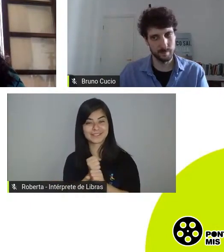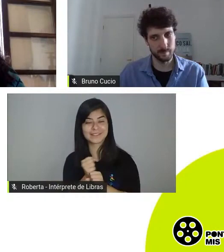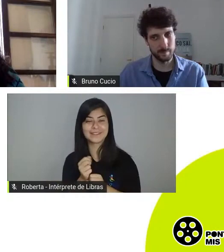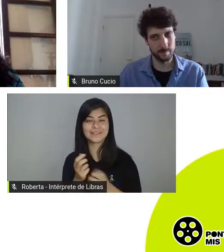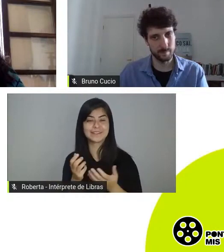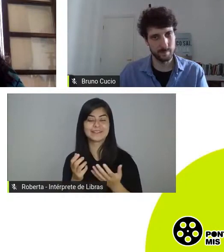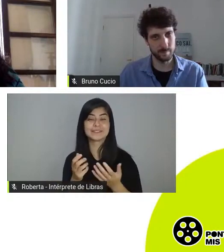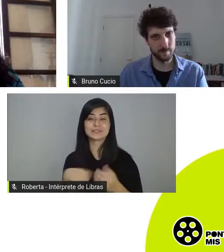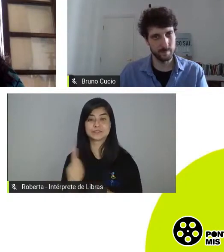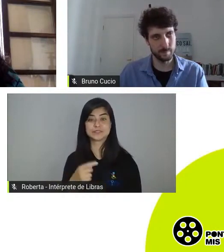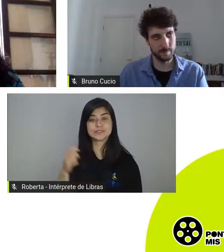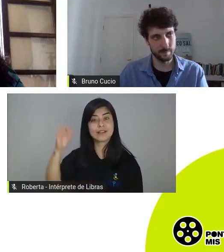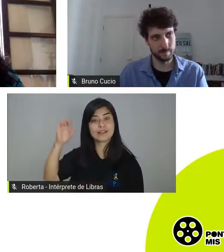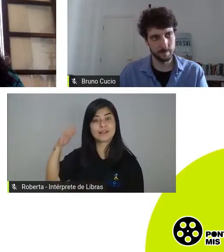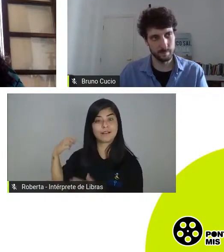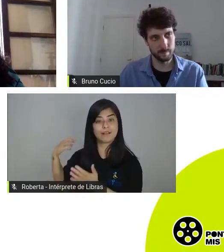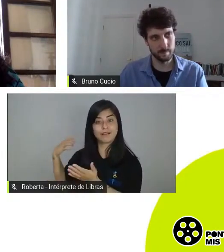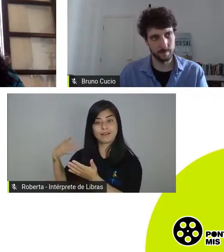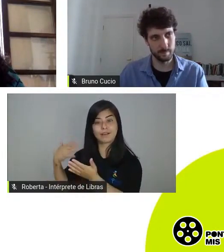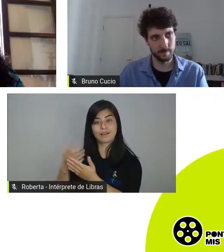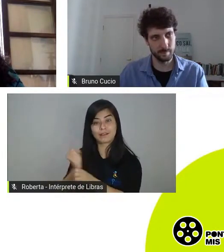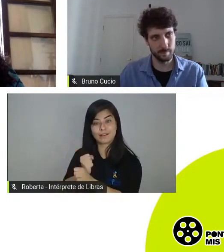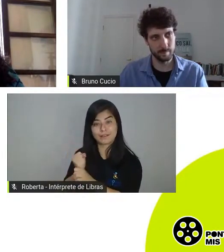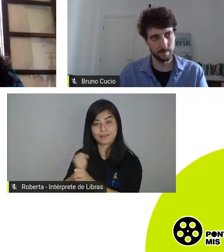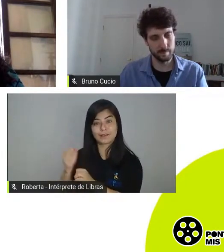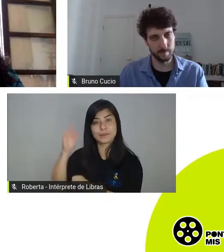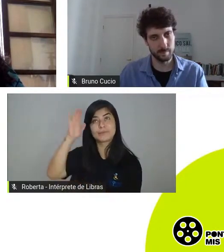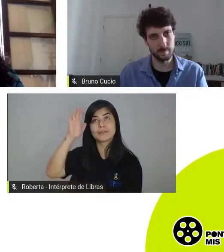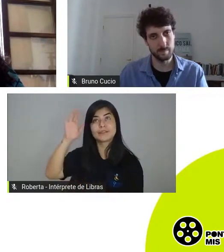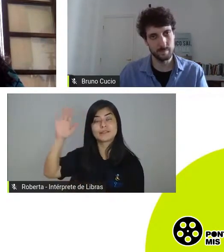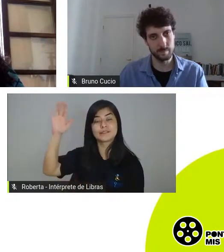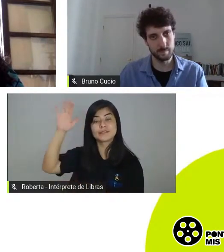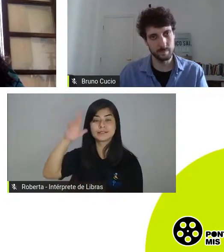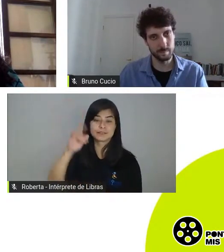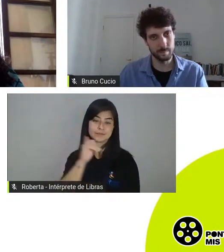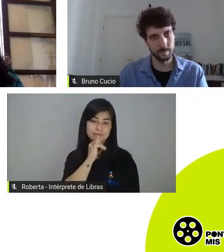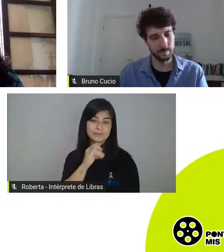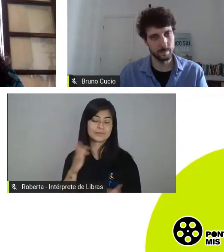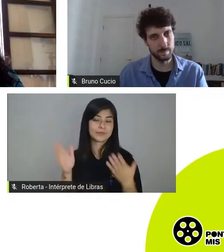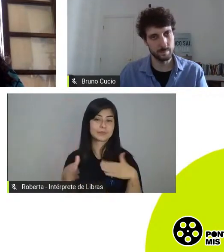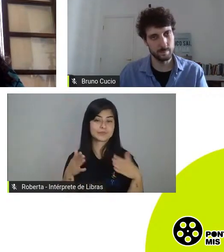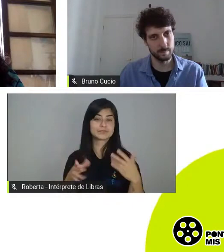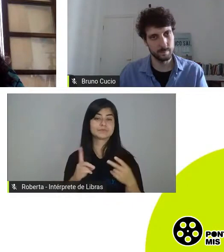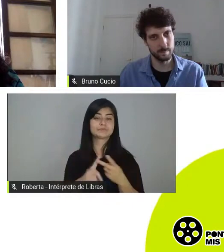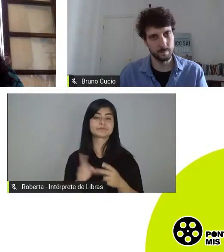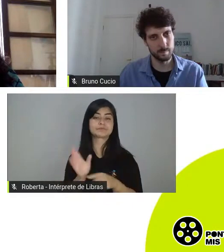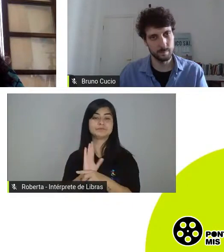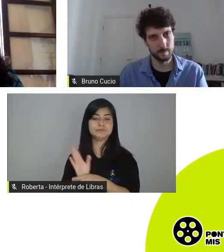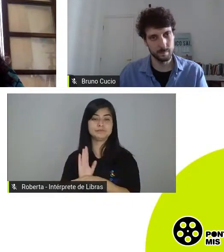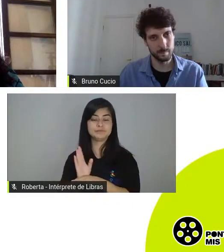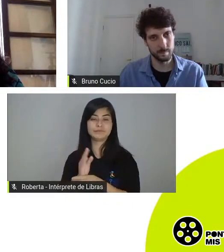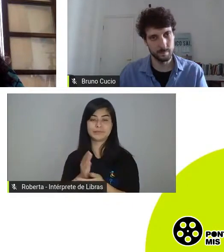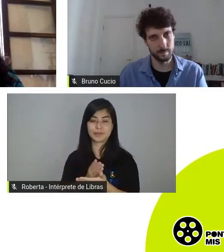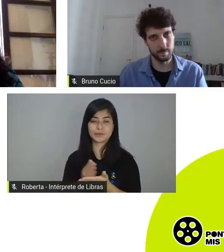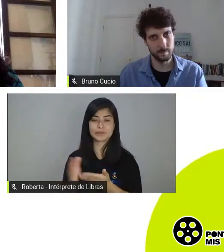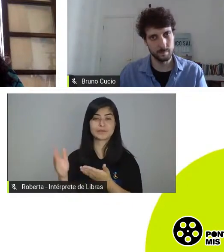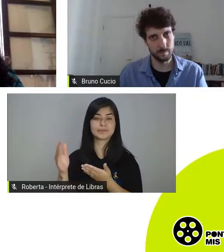que passou, não só esse ano, ou, né, no teu caso também na produção aí do filme, do comecinho,